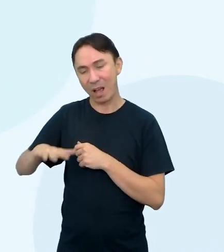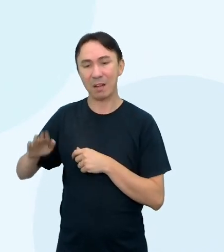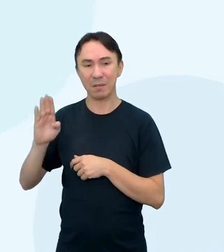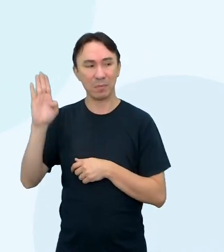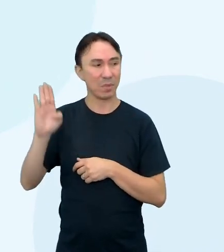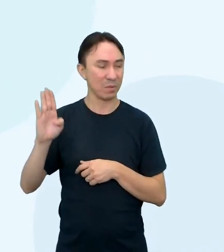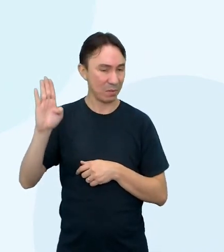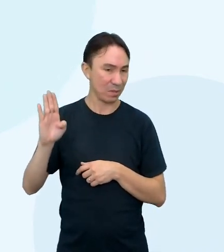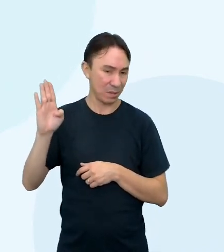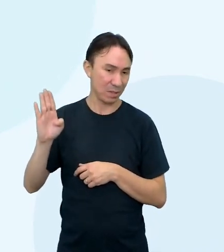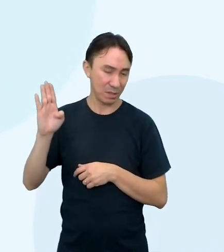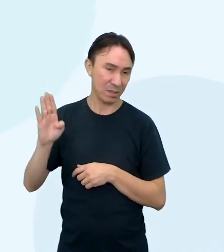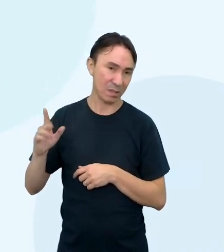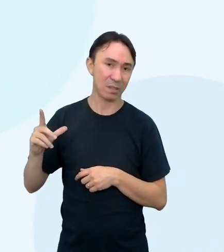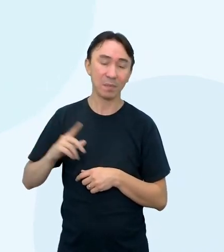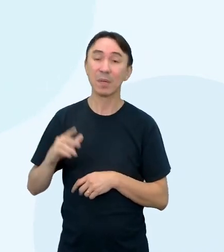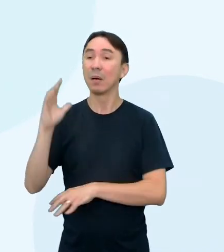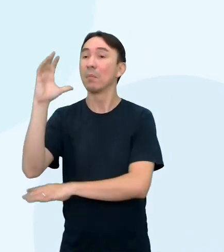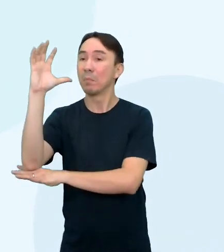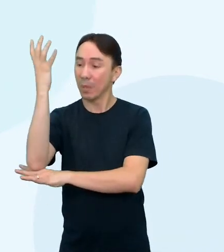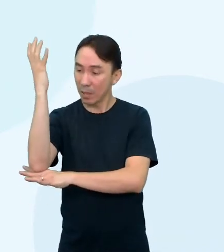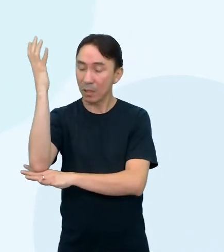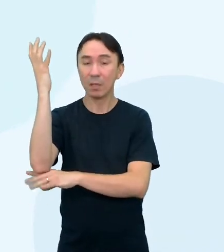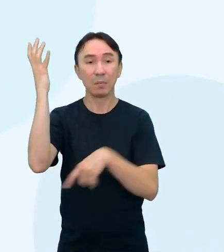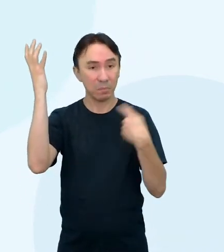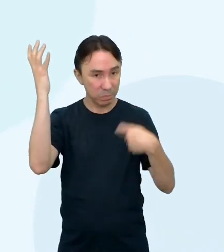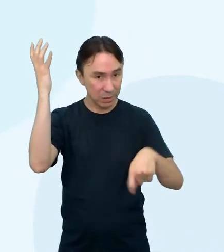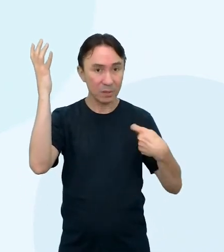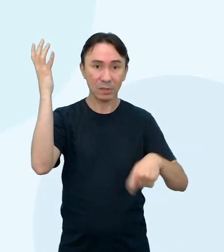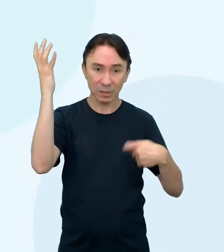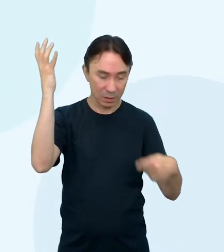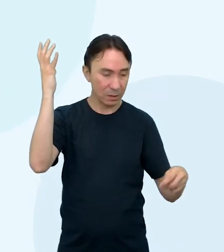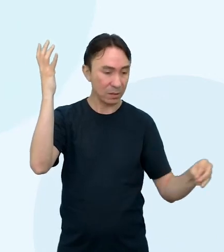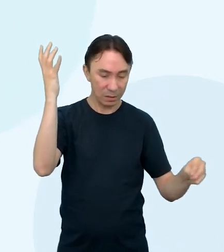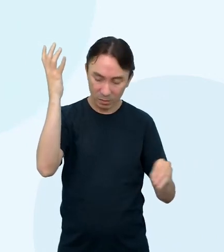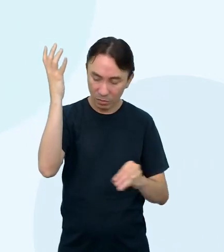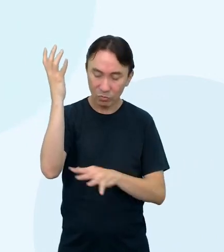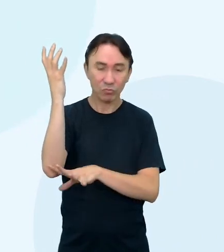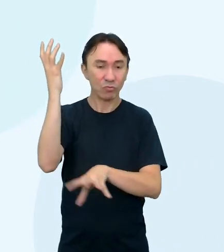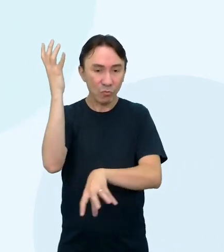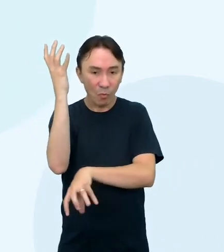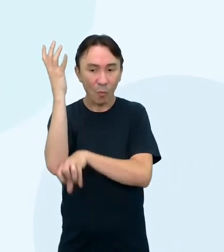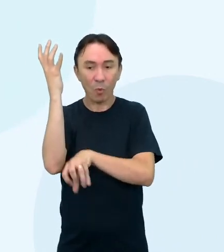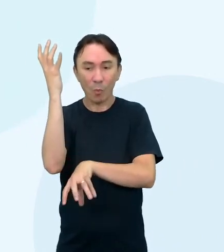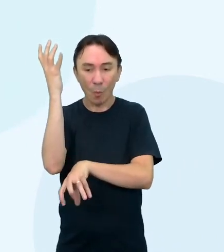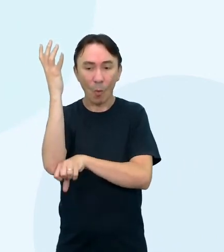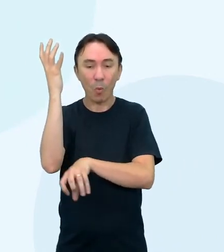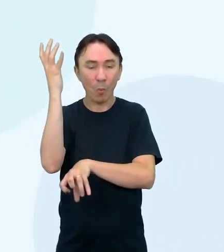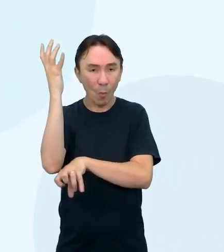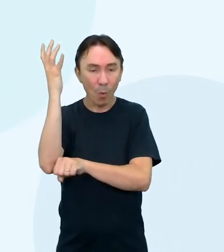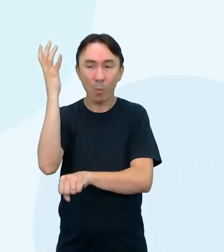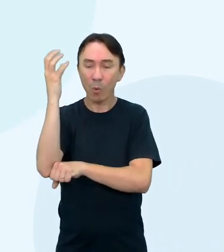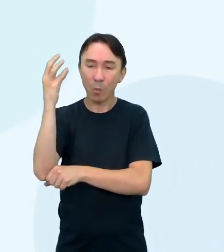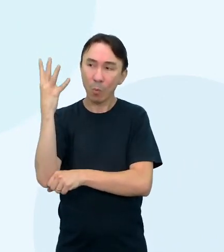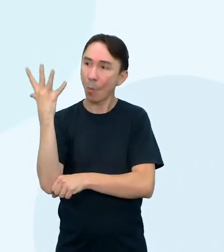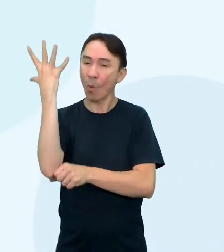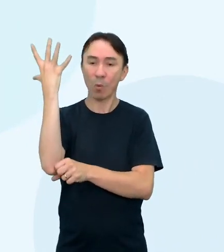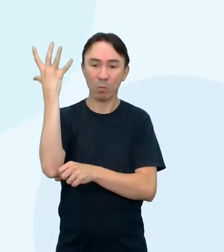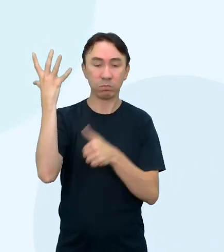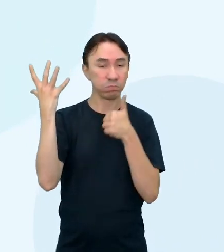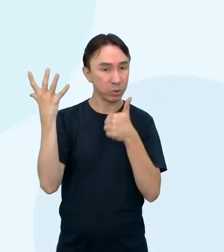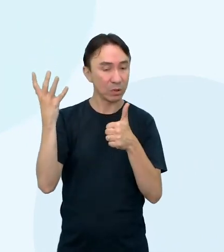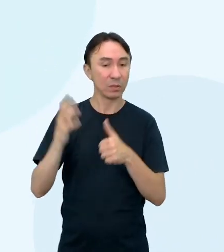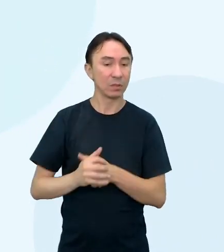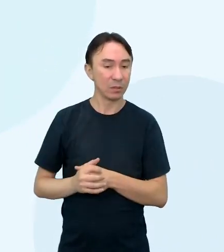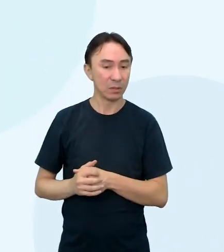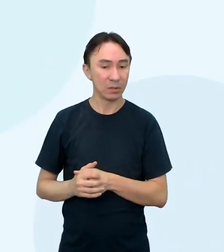que precisam ser utilizadas em maior quantidade, nesse caso, para a nutrição das plantas, e